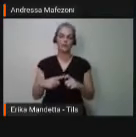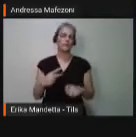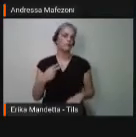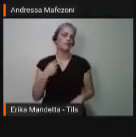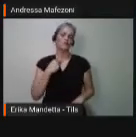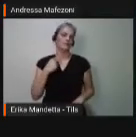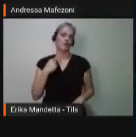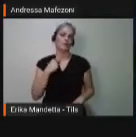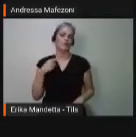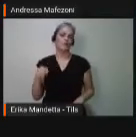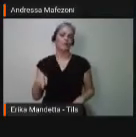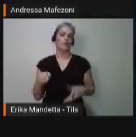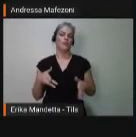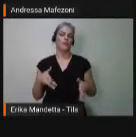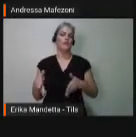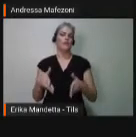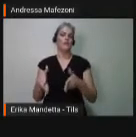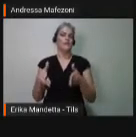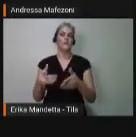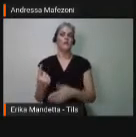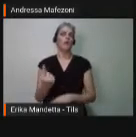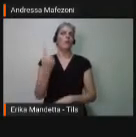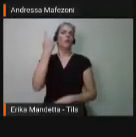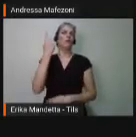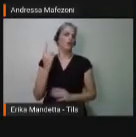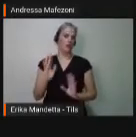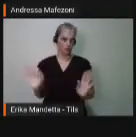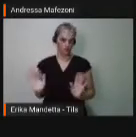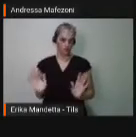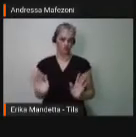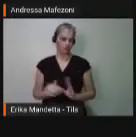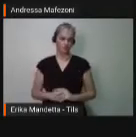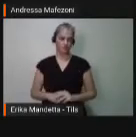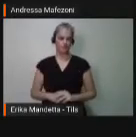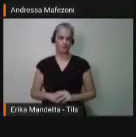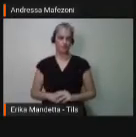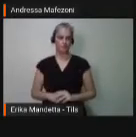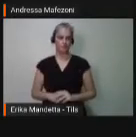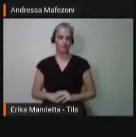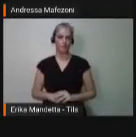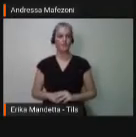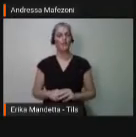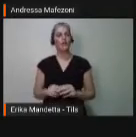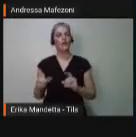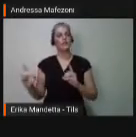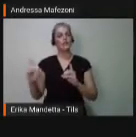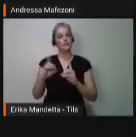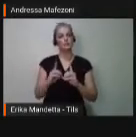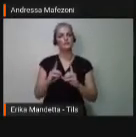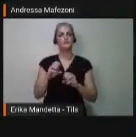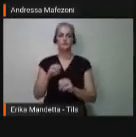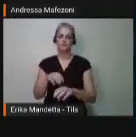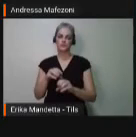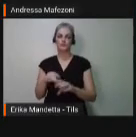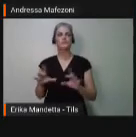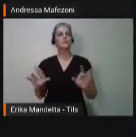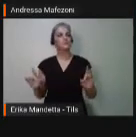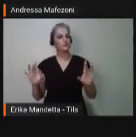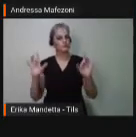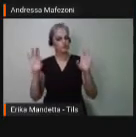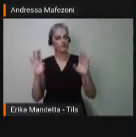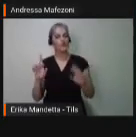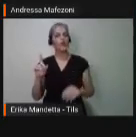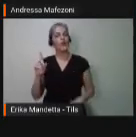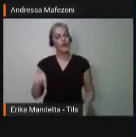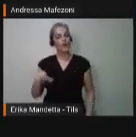para o único caminho, vamos dizer assim, né, para atendimento educacional especializado, né? Que ele é um